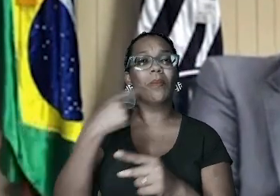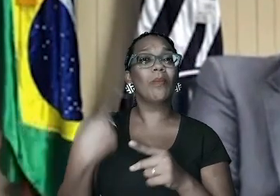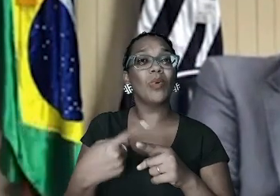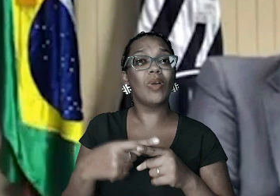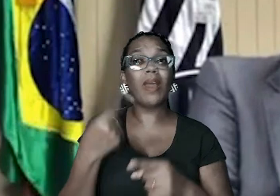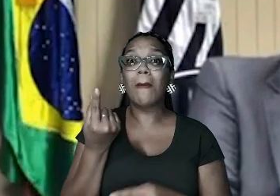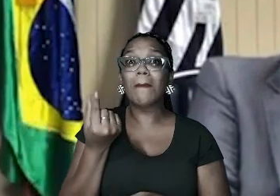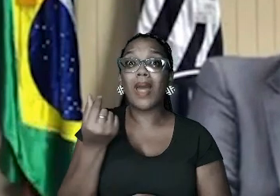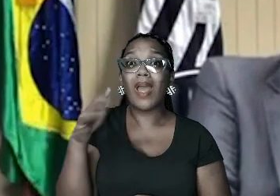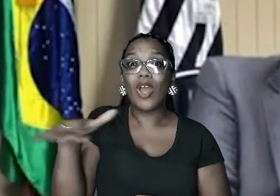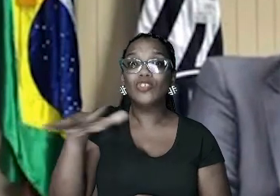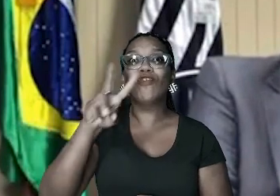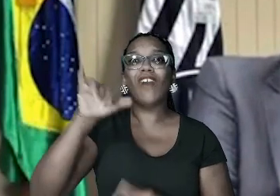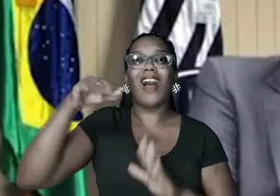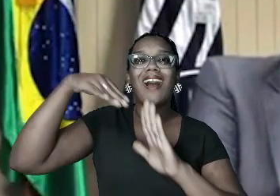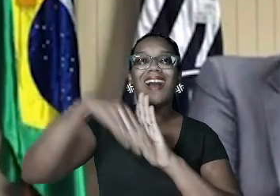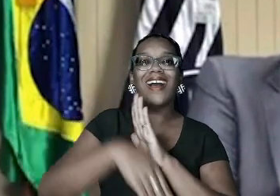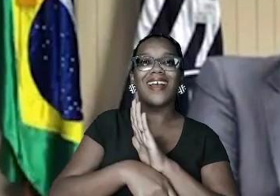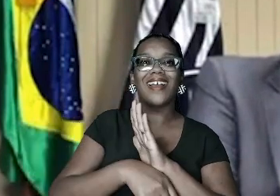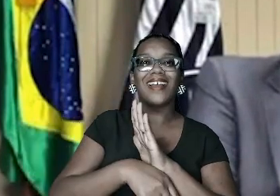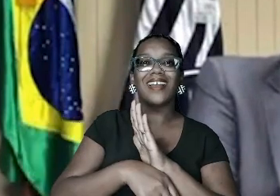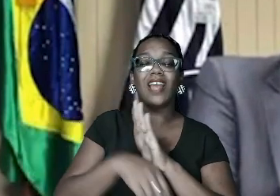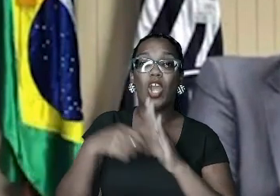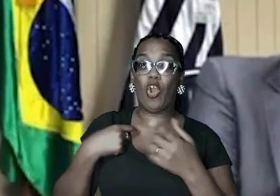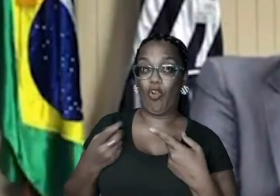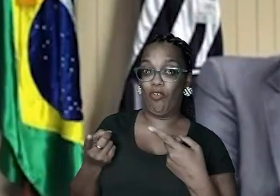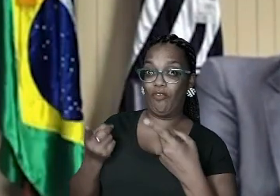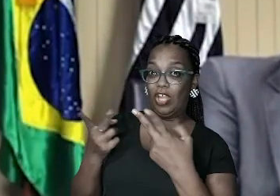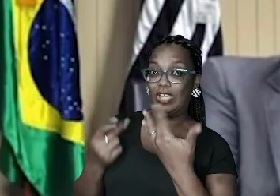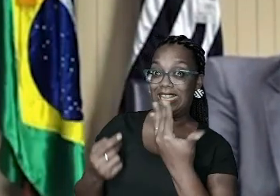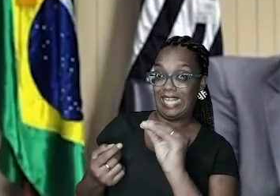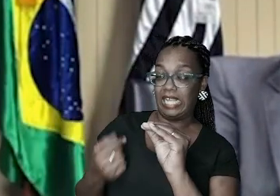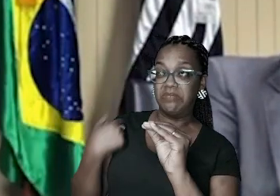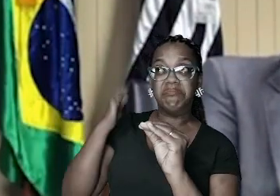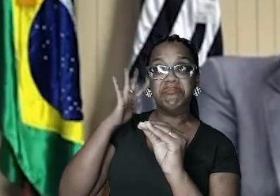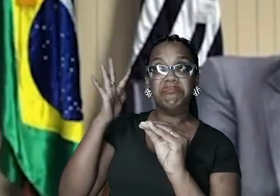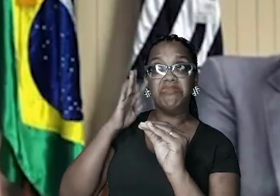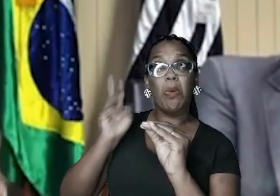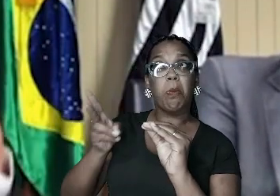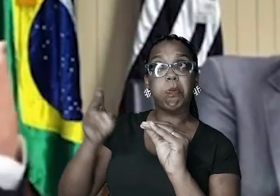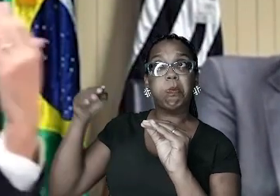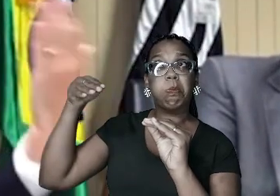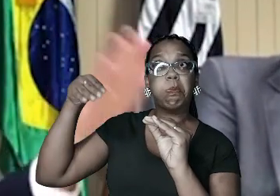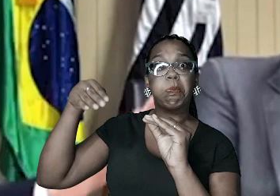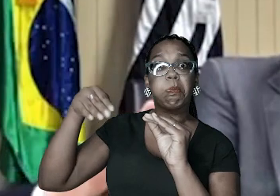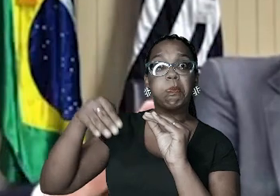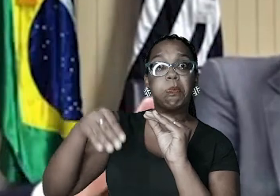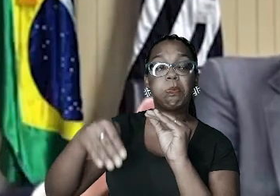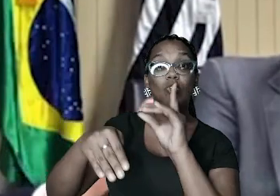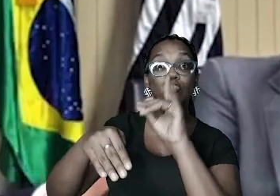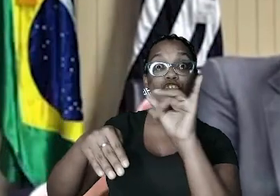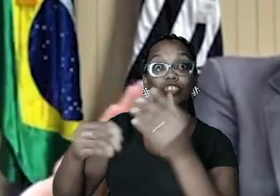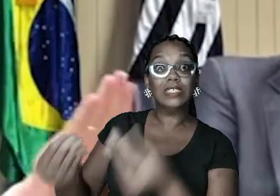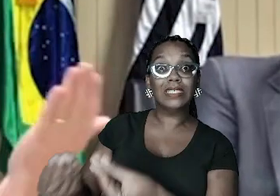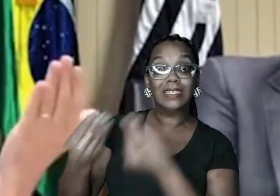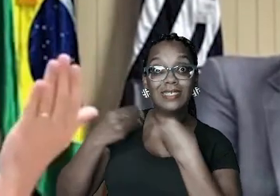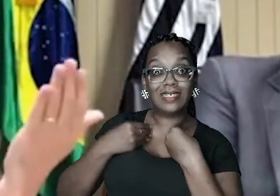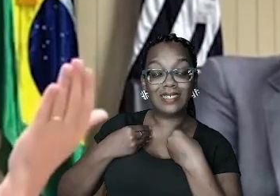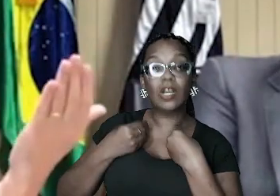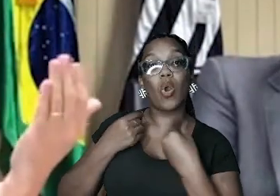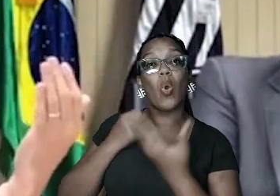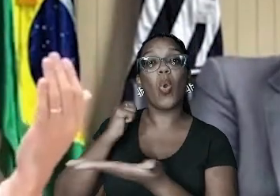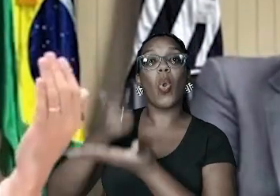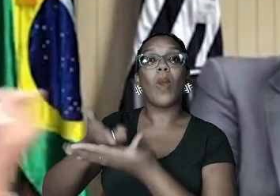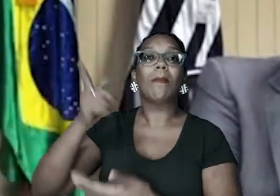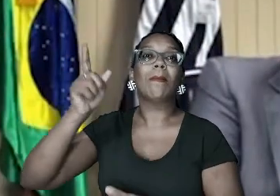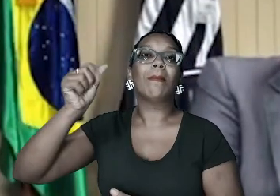porque se faz uma venda descoberto porque se imagina que eu ativo que o preço do ativo vai cair eu vendo por 10 imagina que